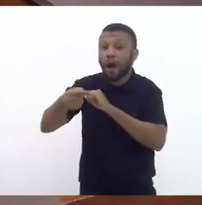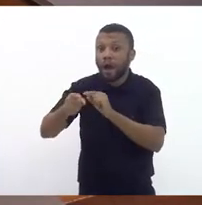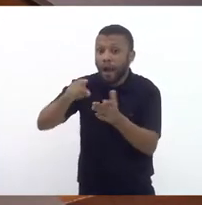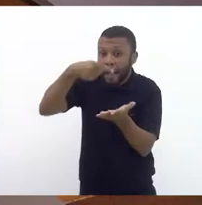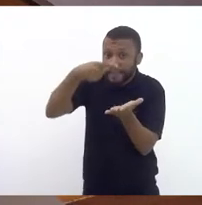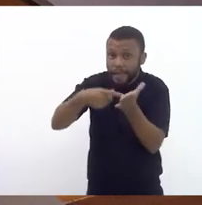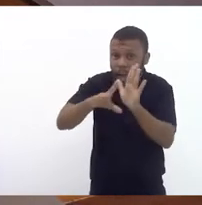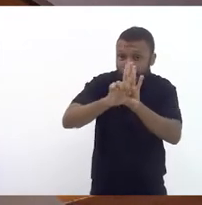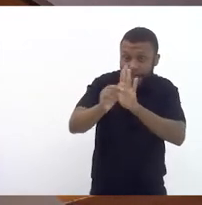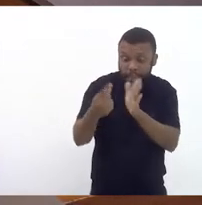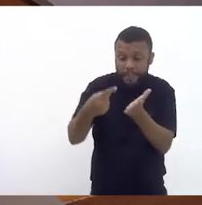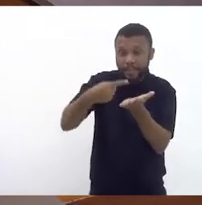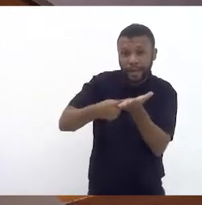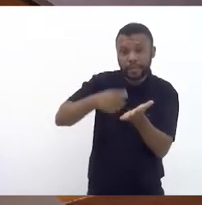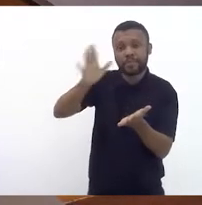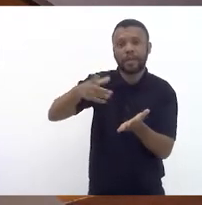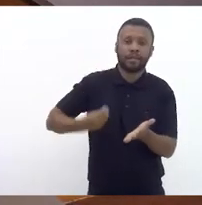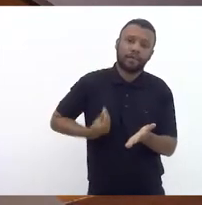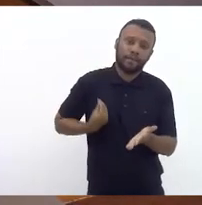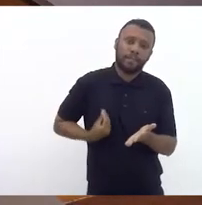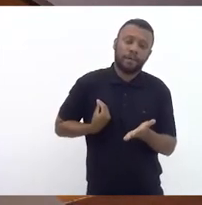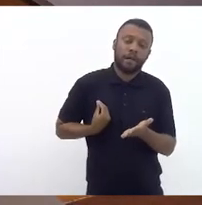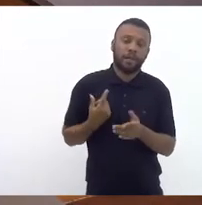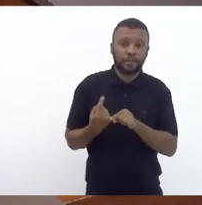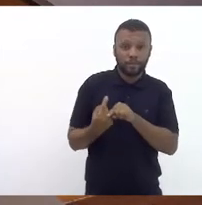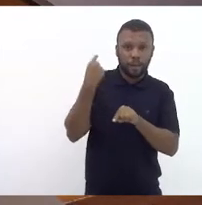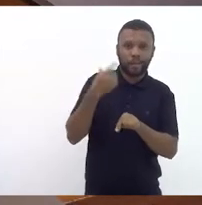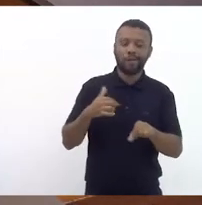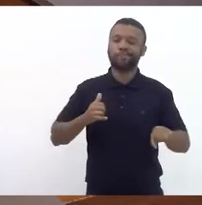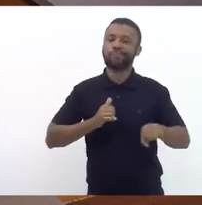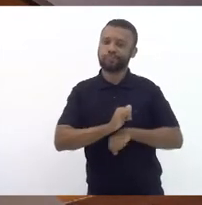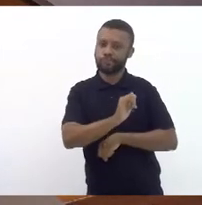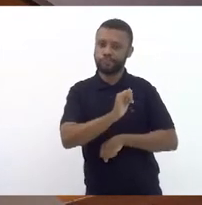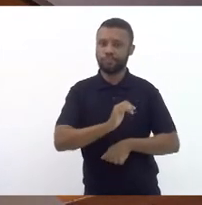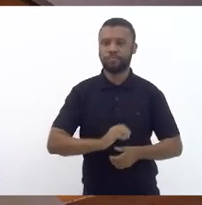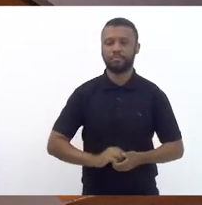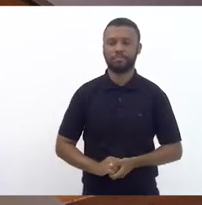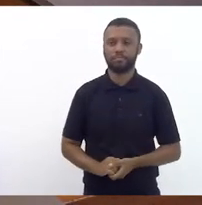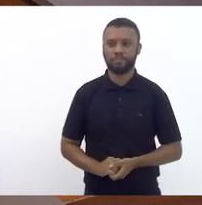lei. A lei já existia e não era cumprida.